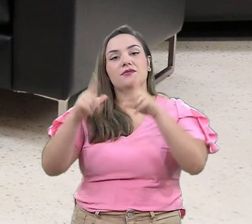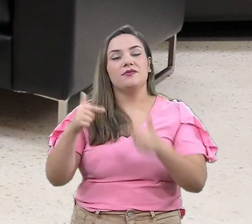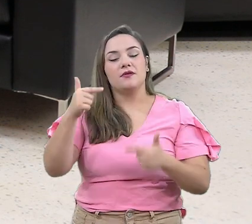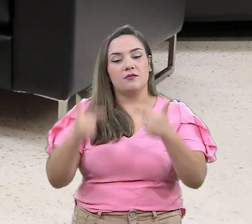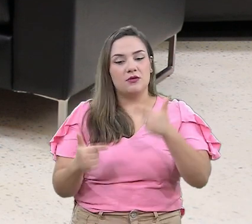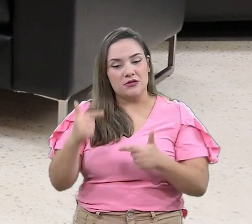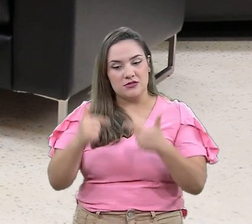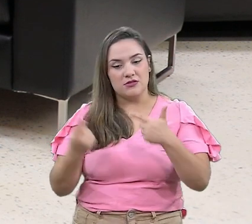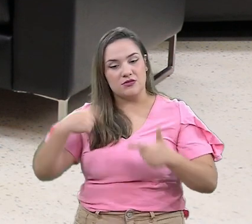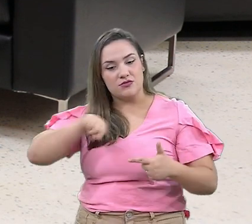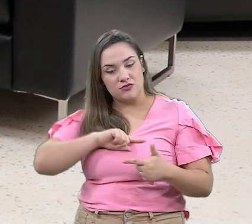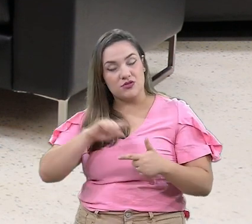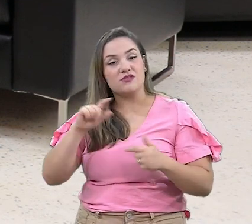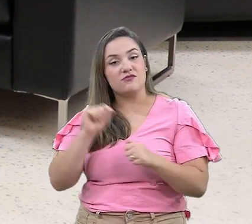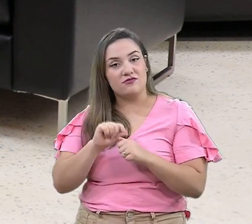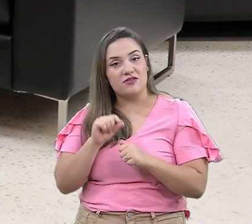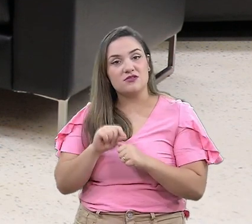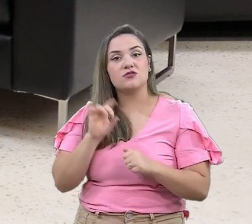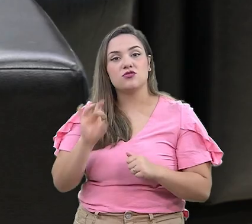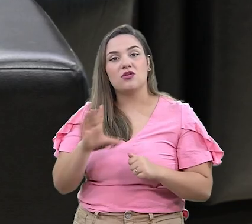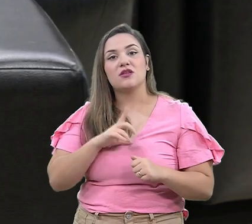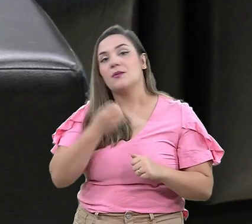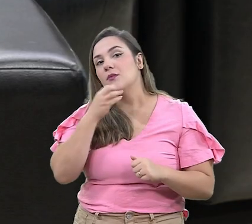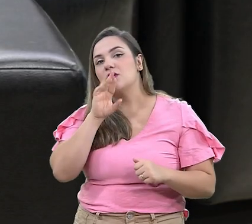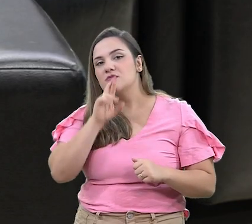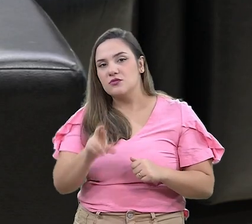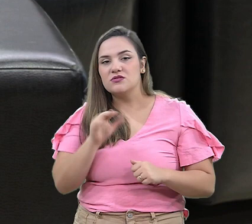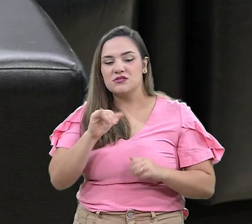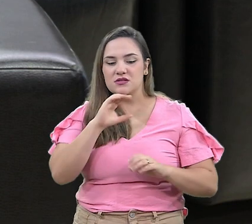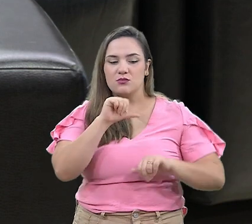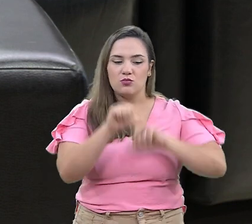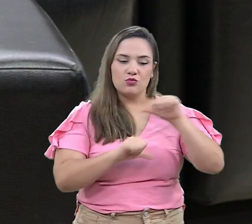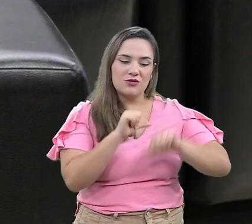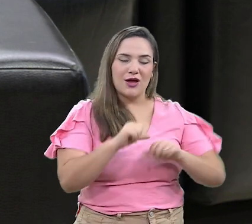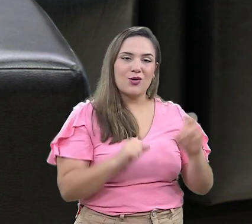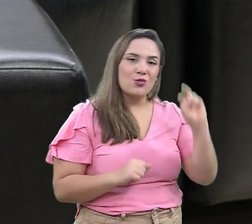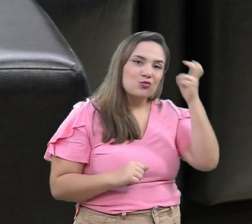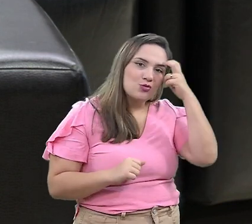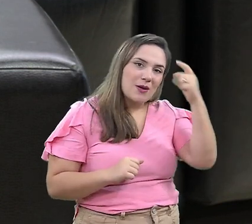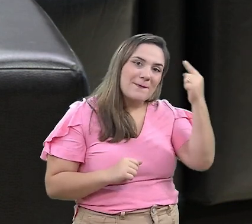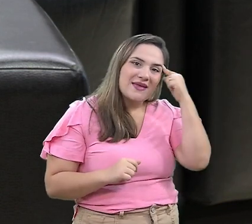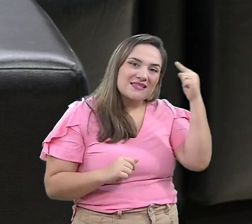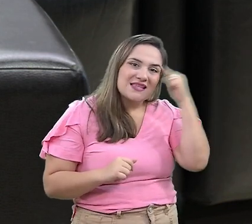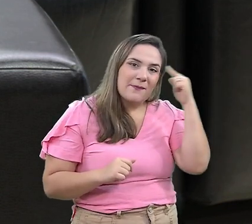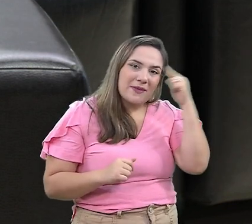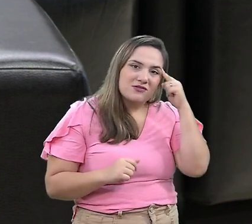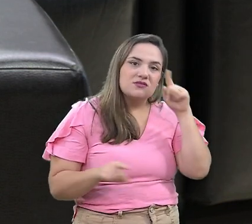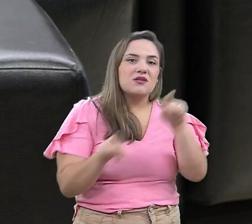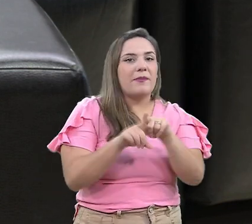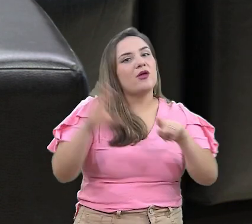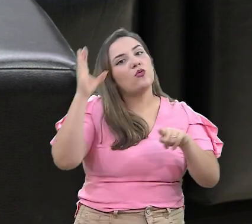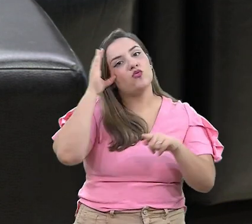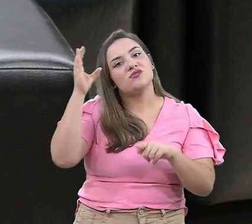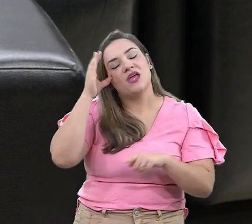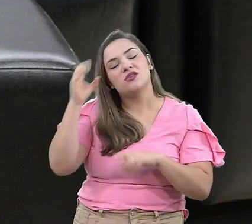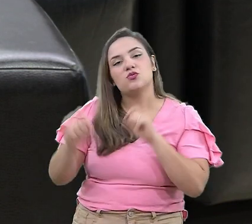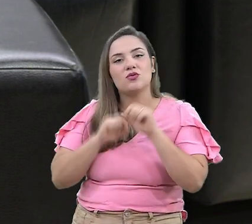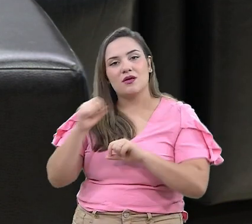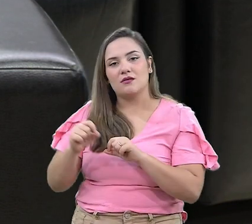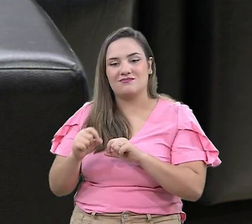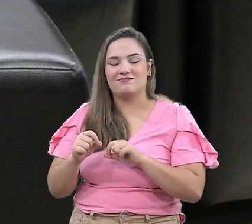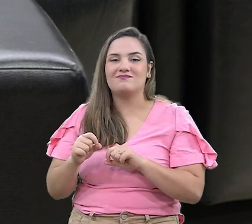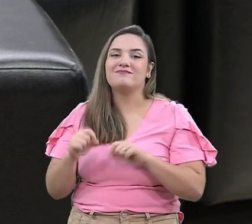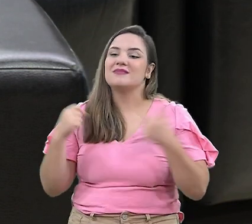essa política, nós só vamos ter resultados quando houver a mudança da cultura, né, e a conscientização de